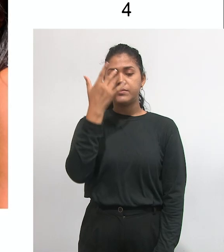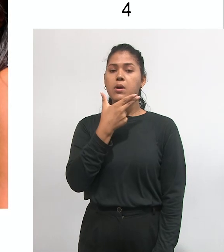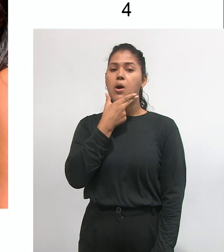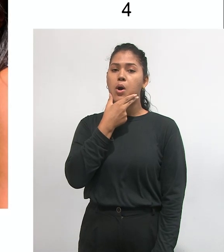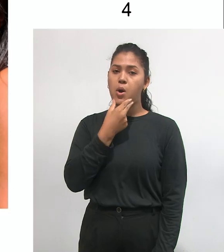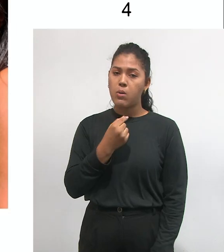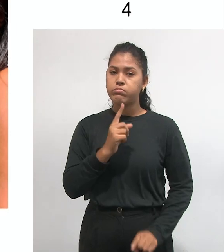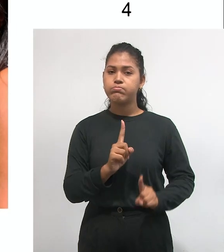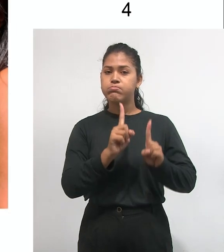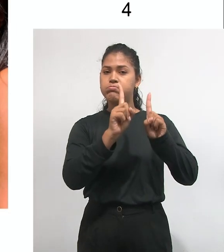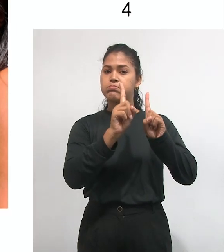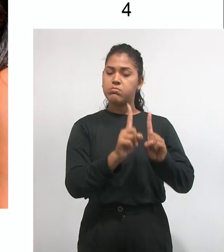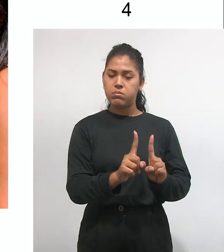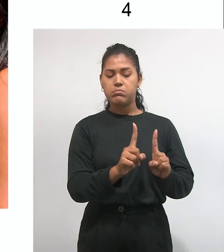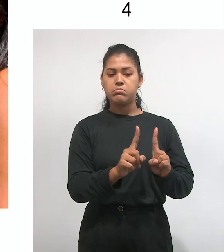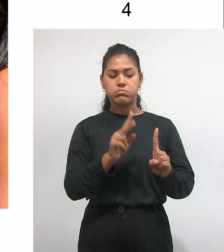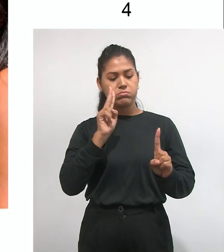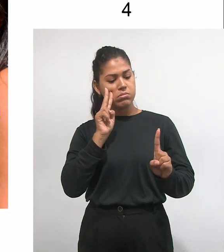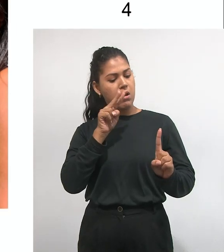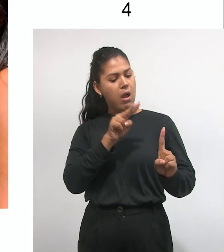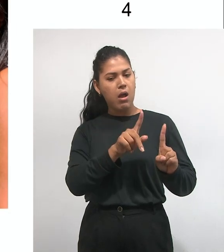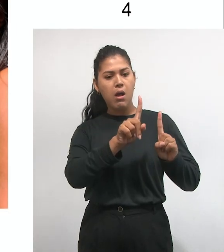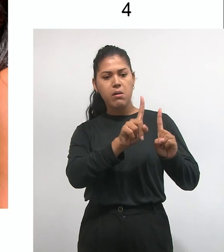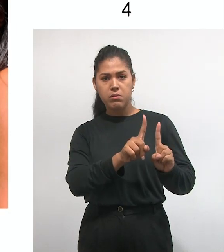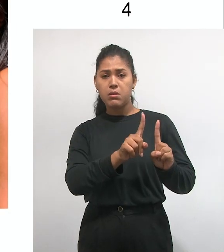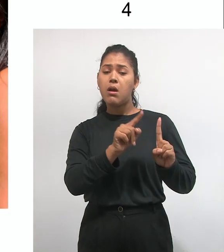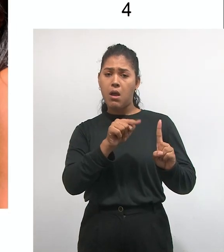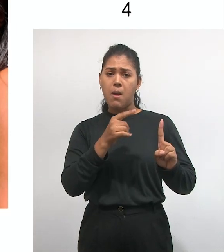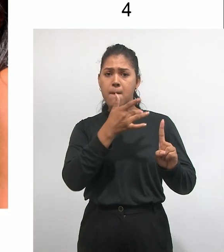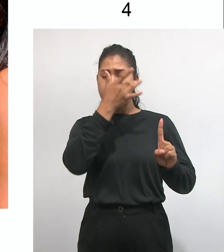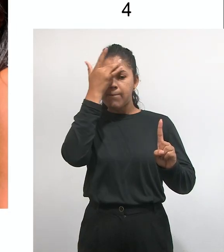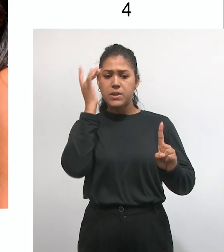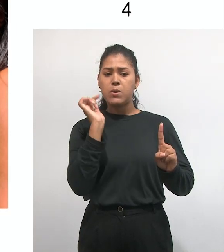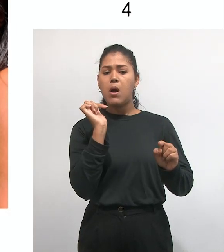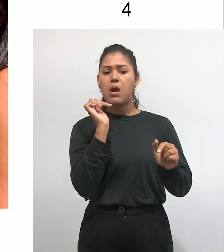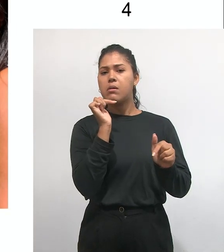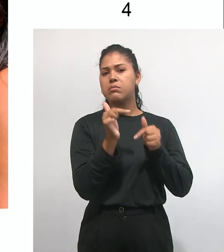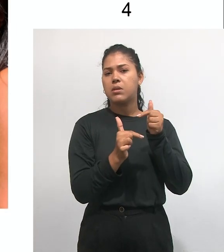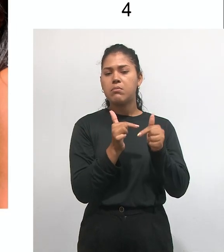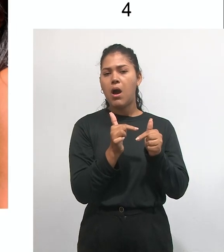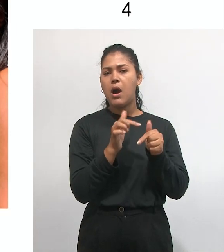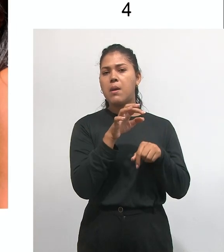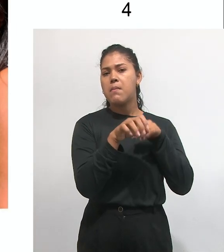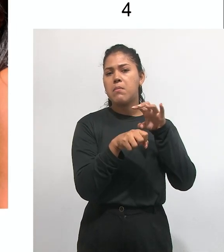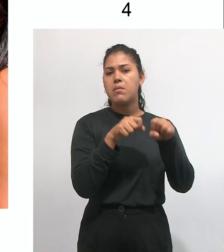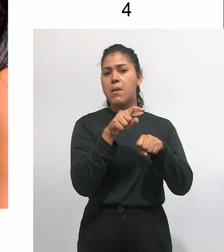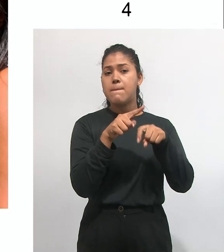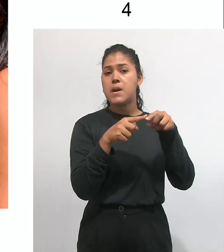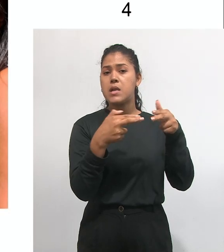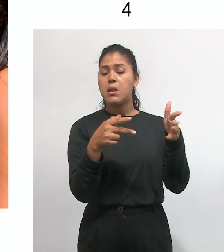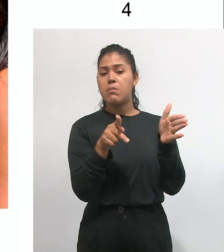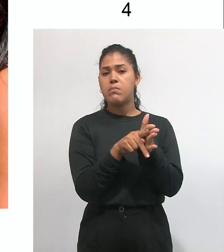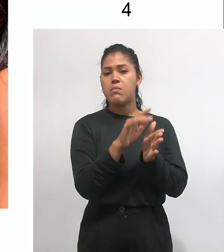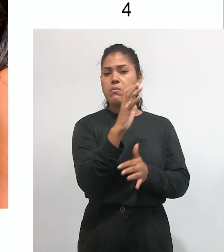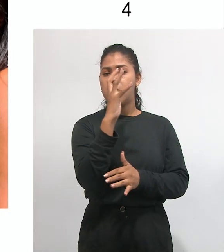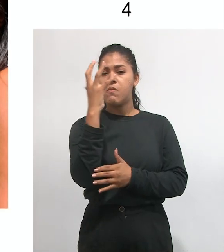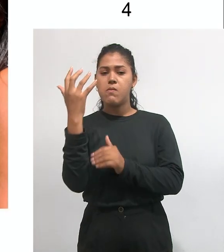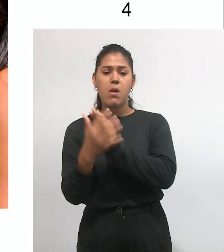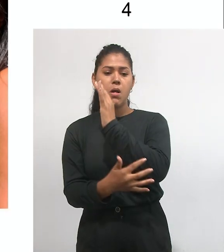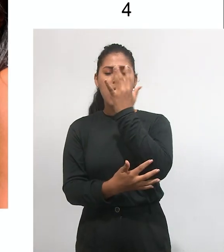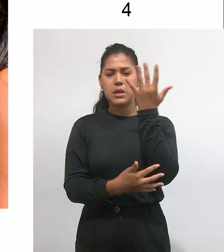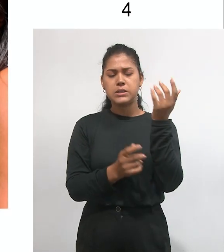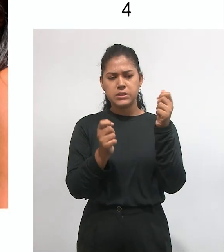ali, aparentemente são pessoas que estão realmente realizando o extrativismo da floresta, mas de